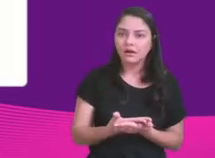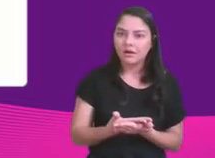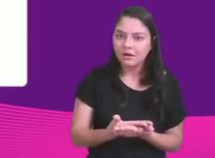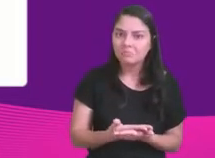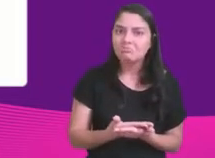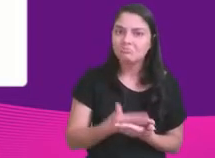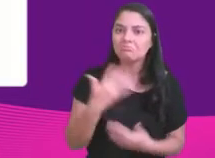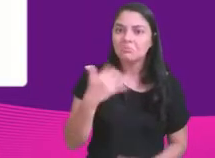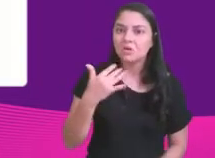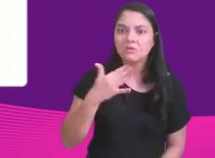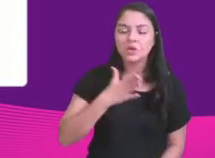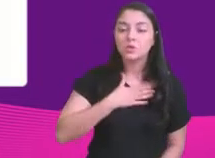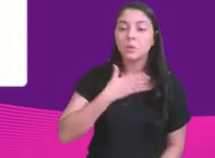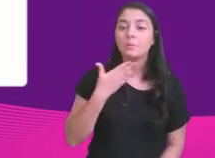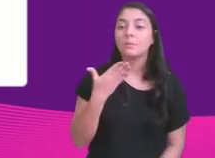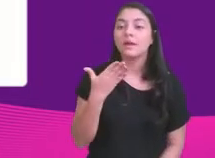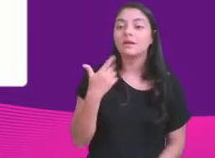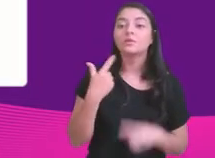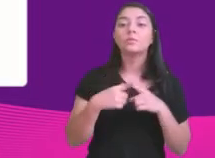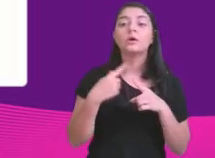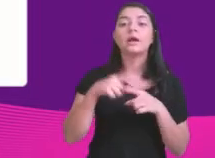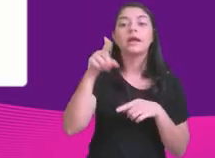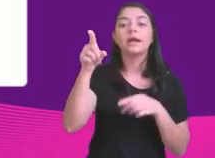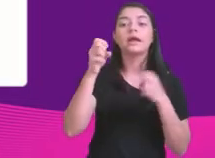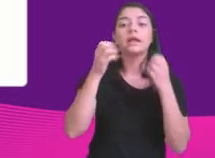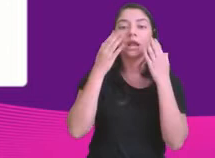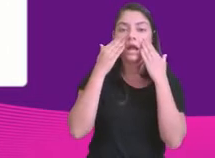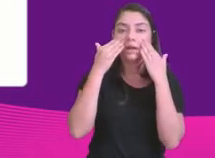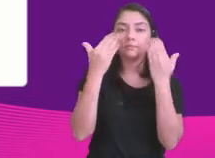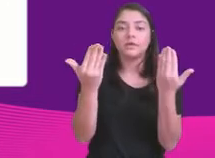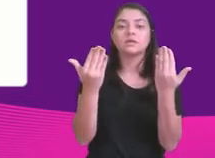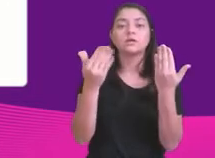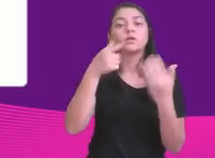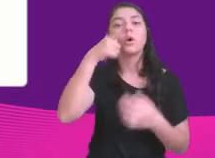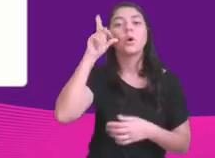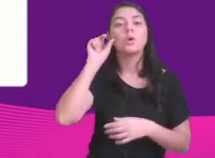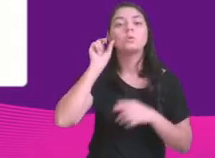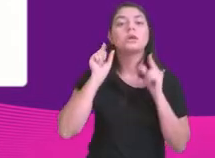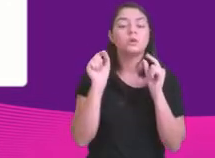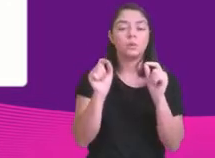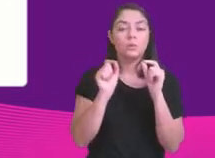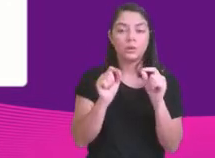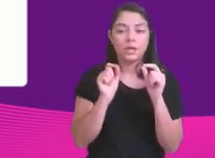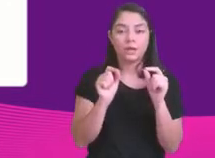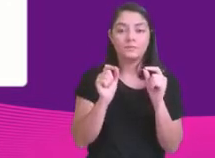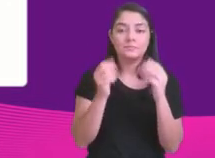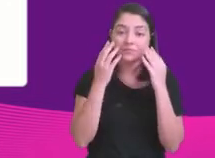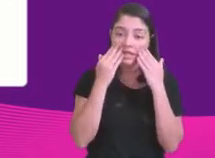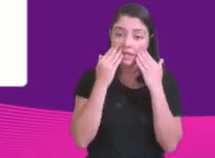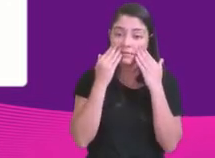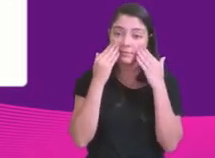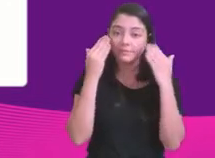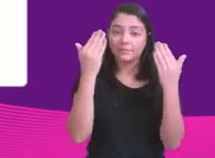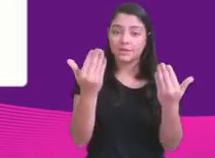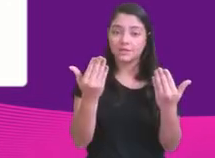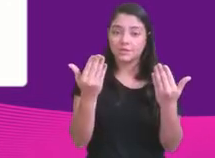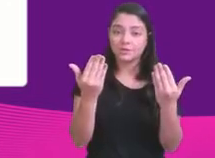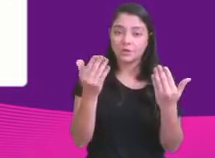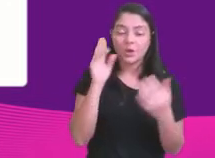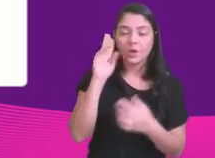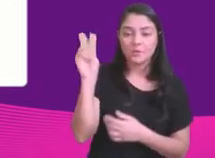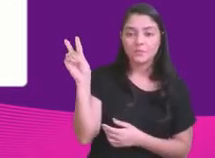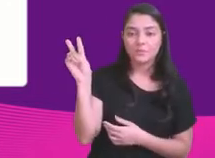forma. O que ele apresentou ontem? Ele apresentou que excisão